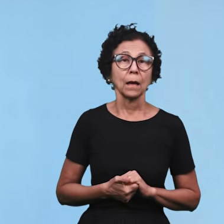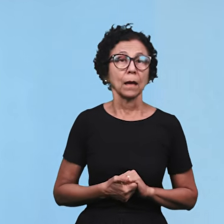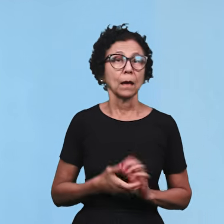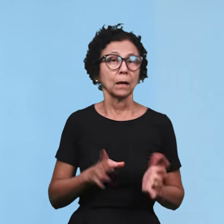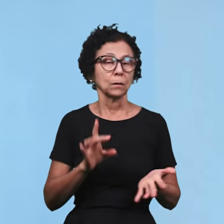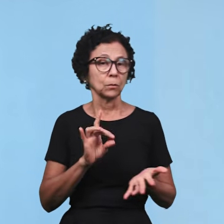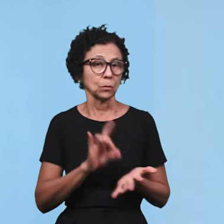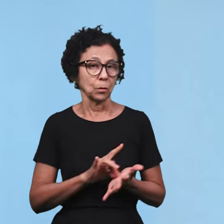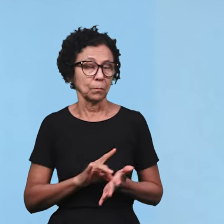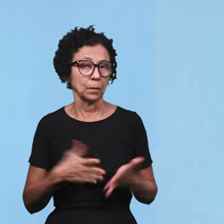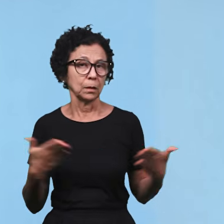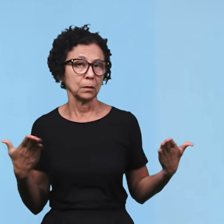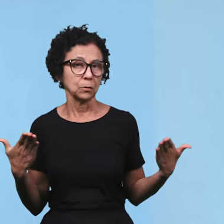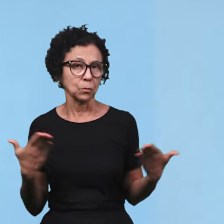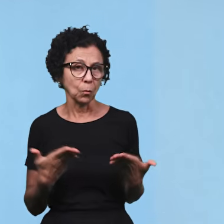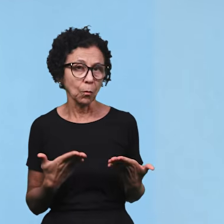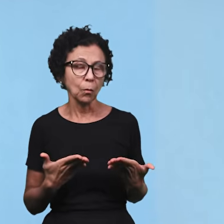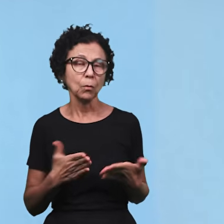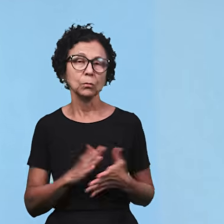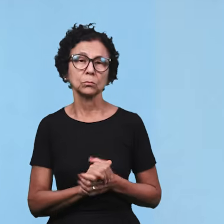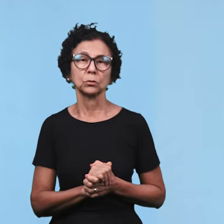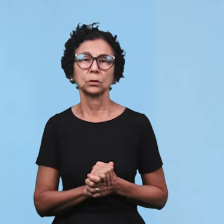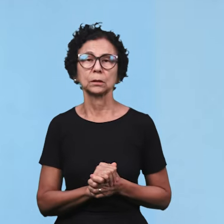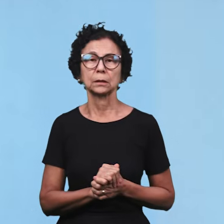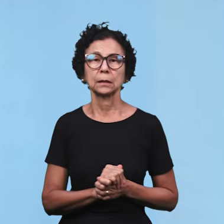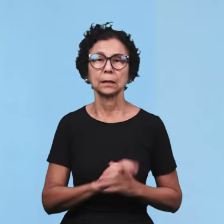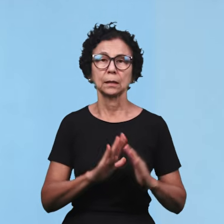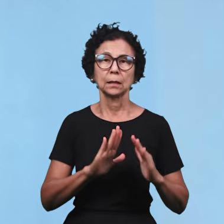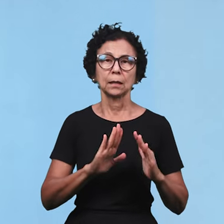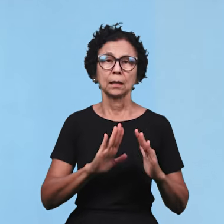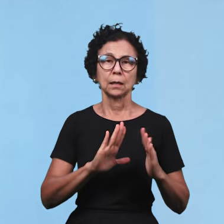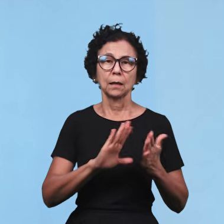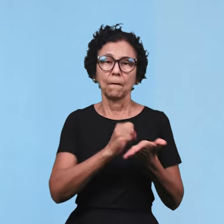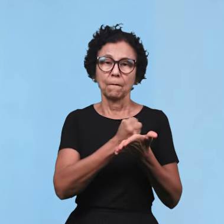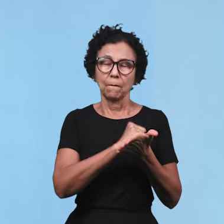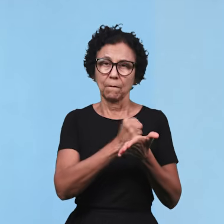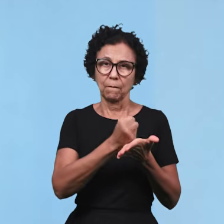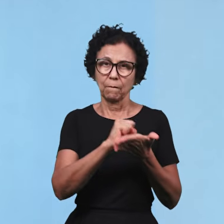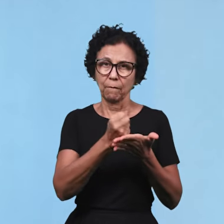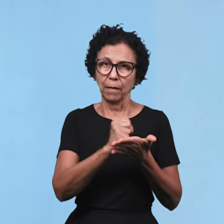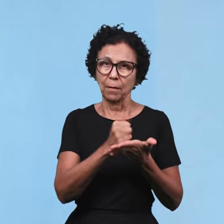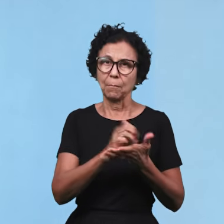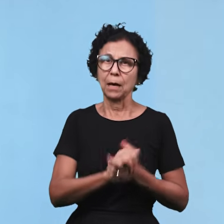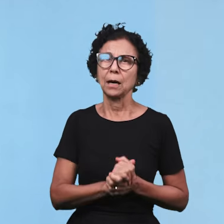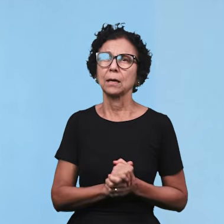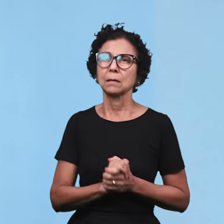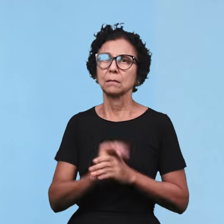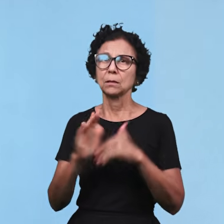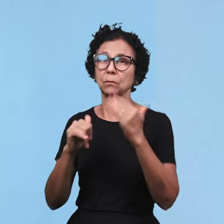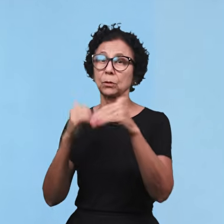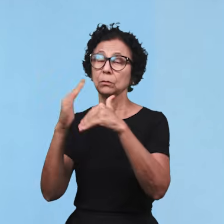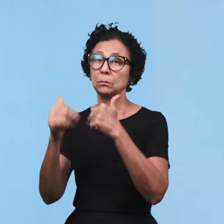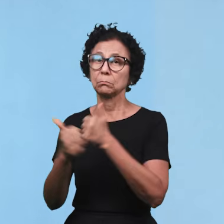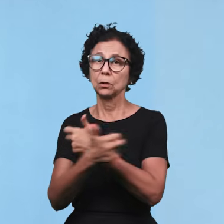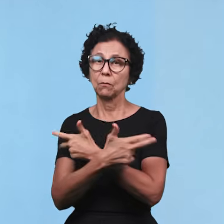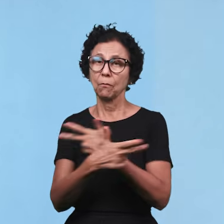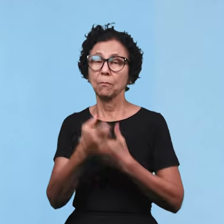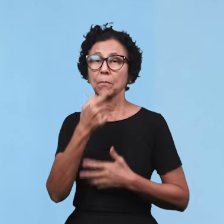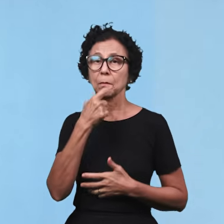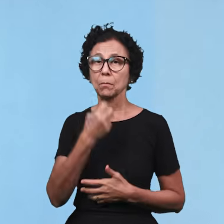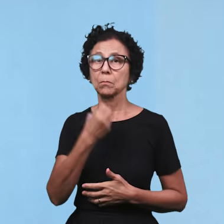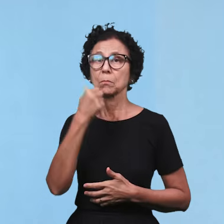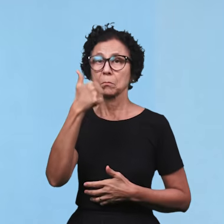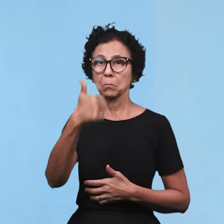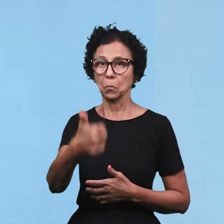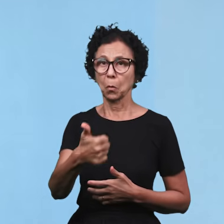com o avanço, né, da indústria farmacêutica, existem dezenas de medicações que são excelentes,